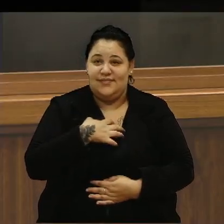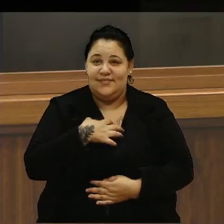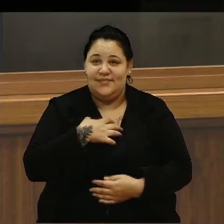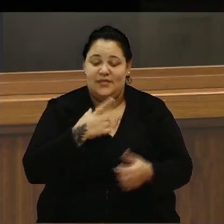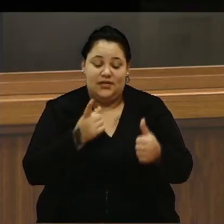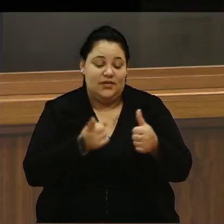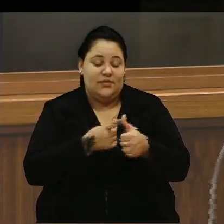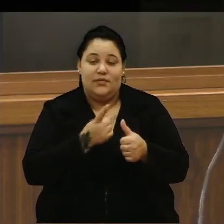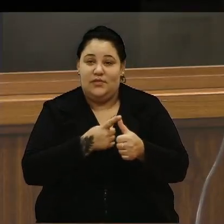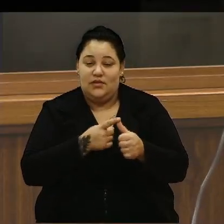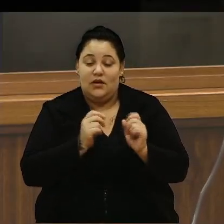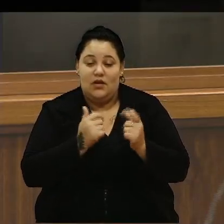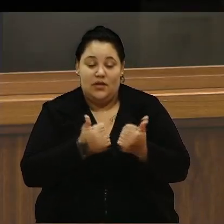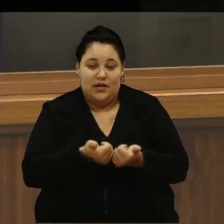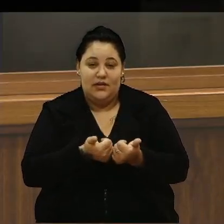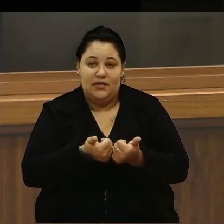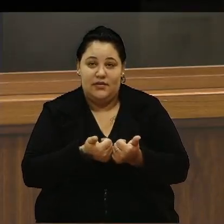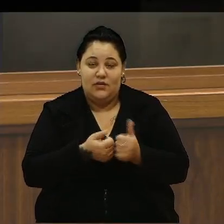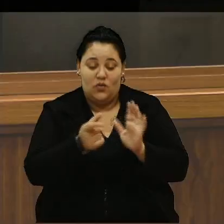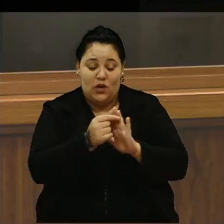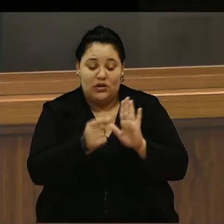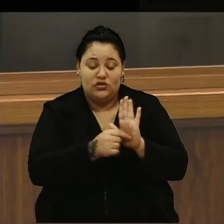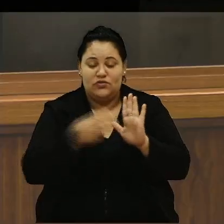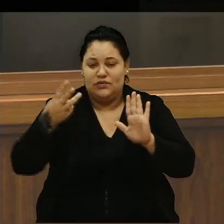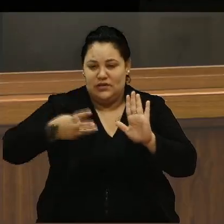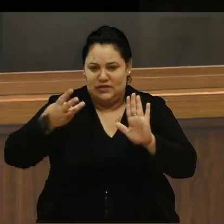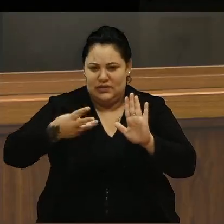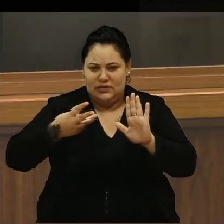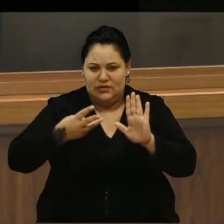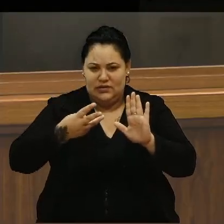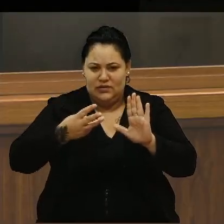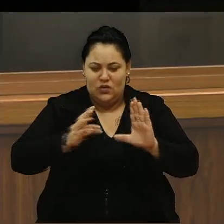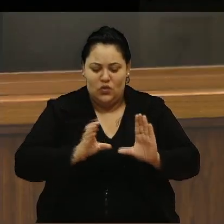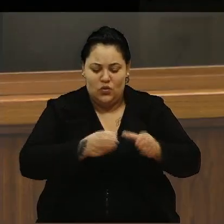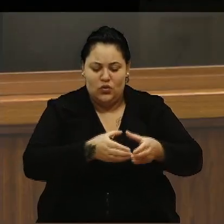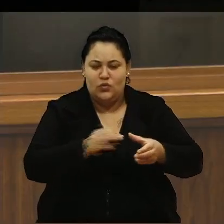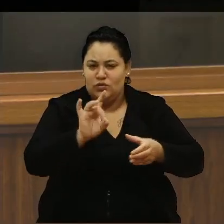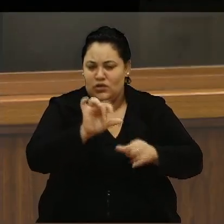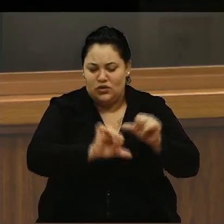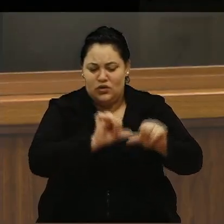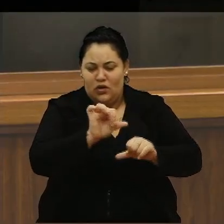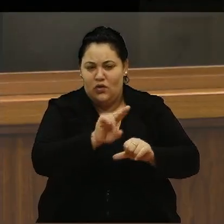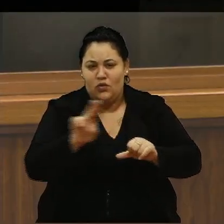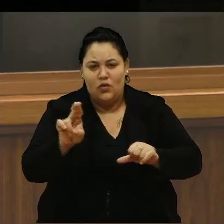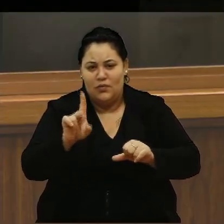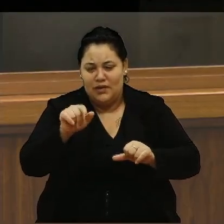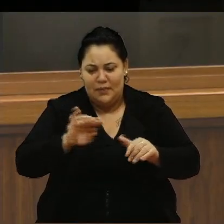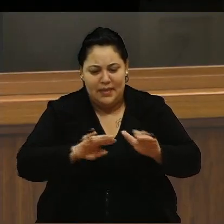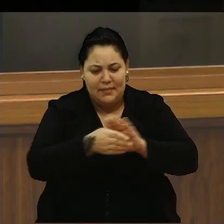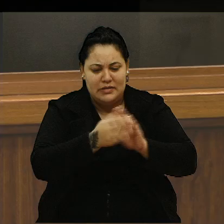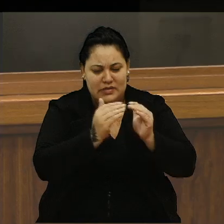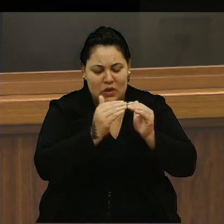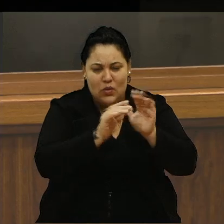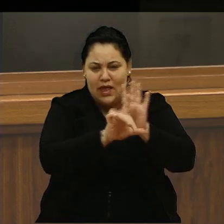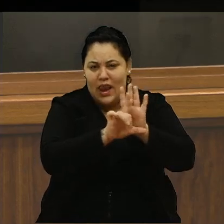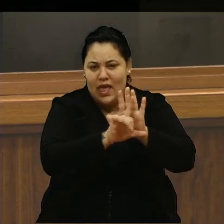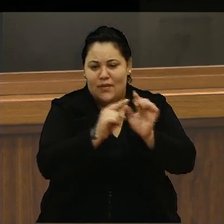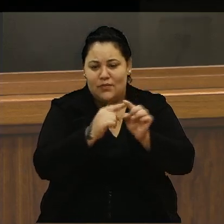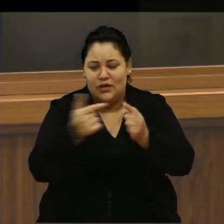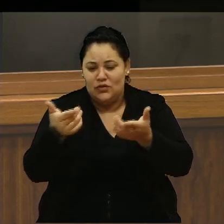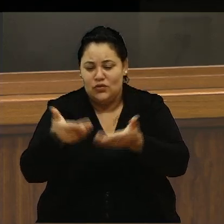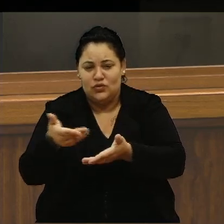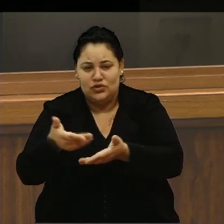tudo bem, o artigo 3º, o comitê, ele só muda os nomes, que é uma adequação à lei, porque hoje não tem mais o